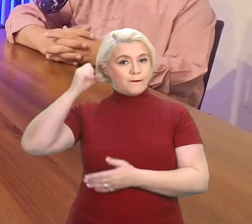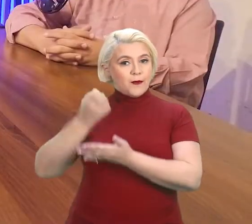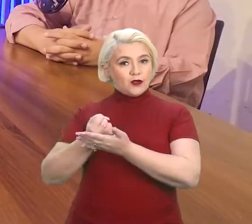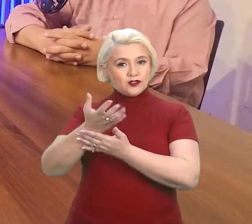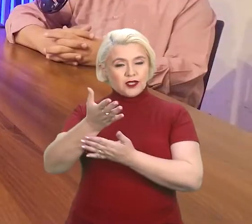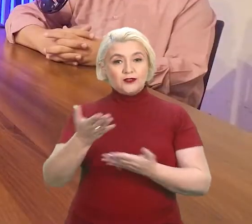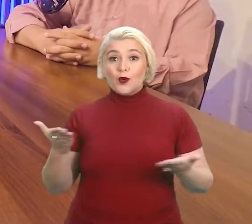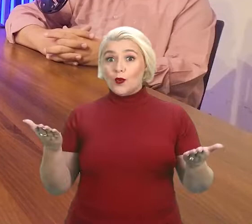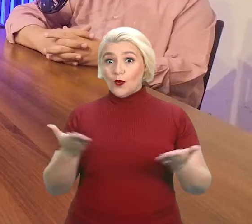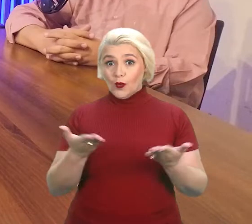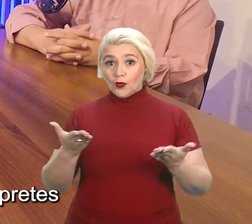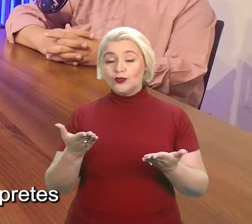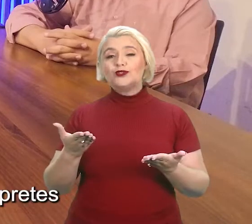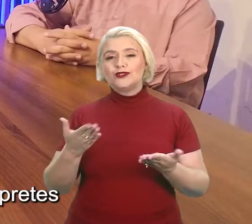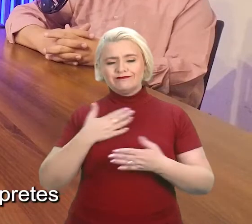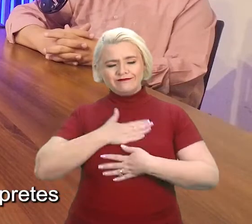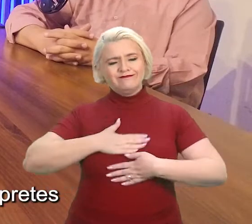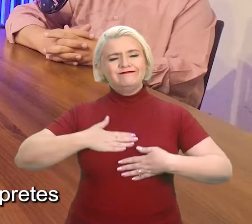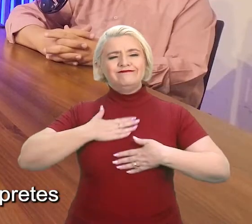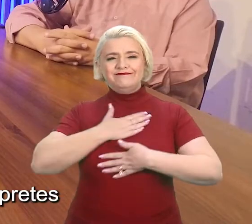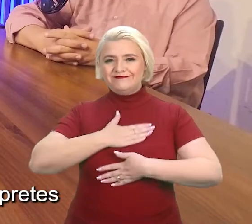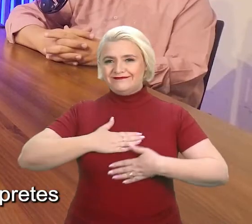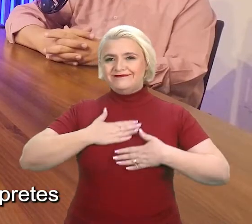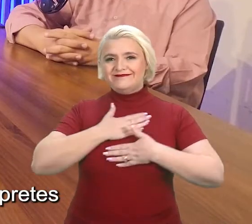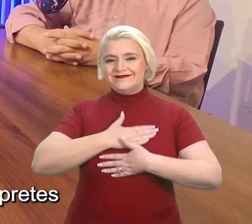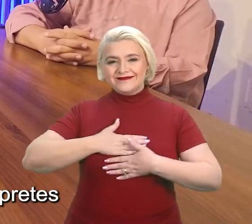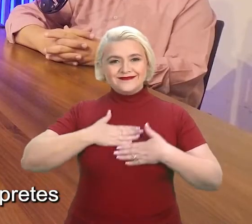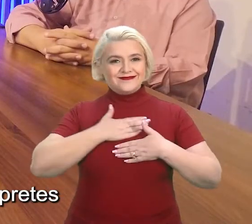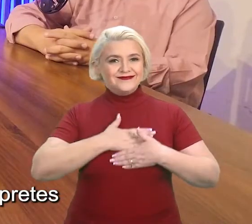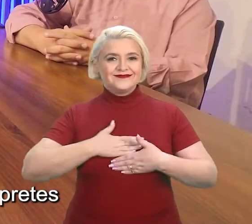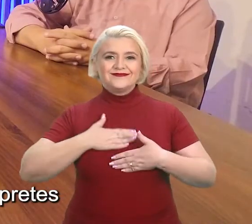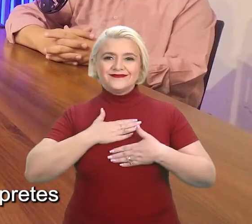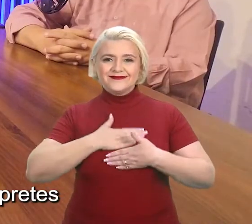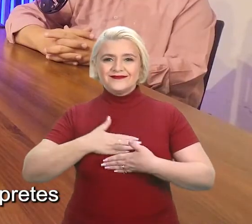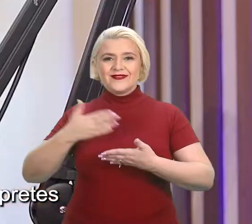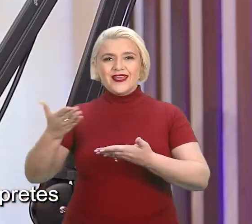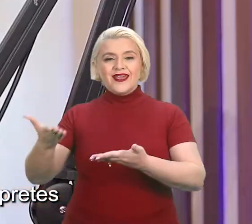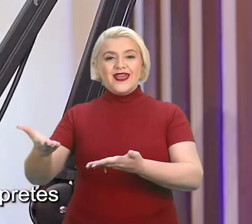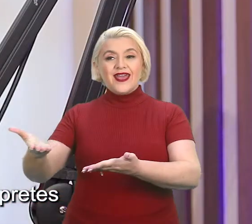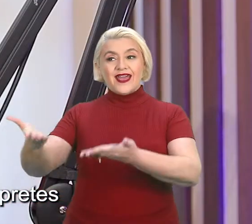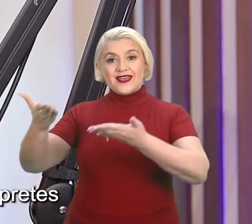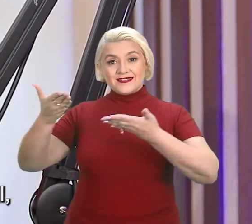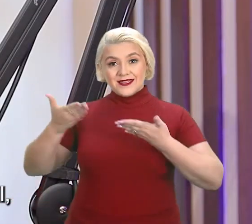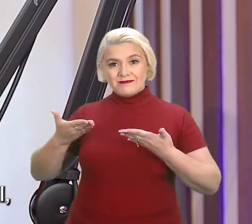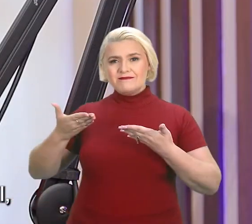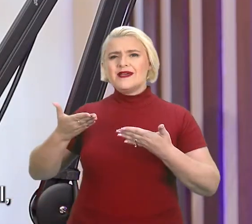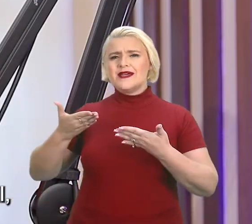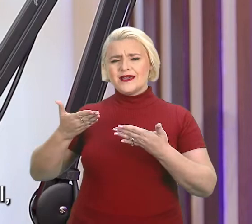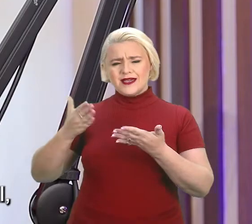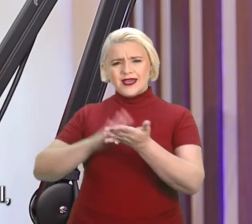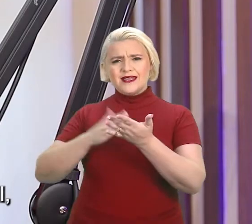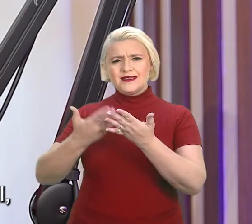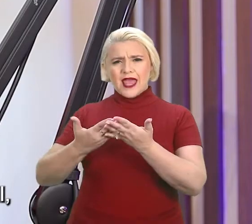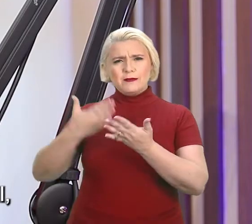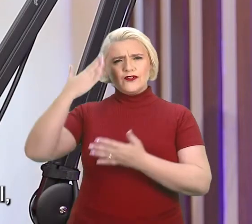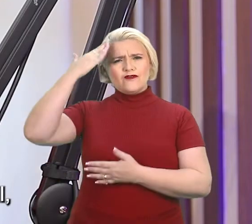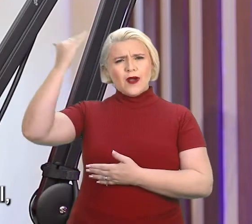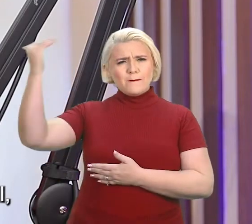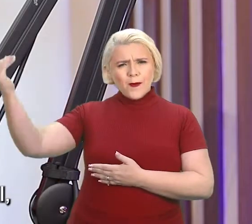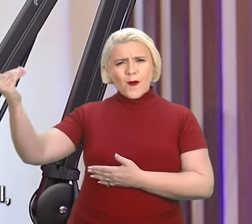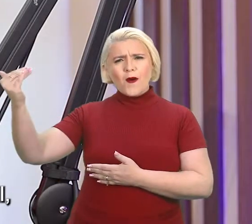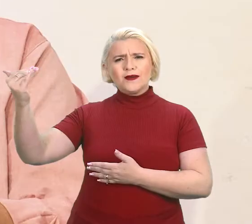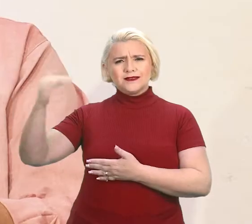Hoje eu tenho a grata satisfação de receber uma das maiores intérpretes da língua brasileira de sinais